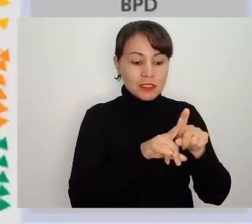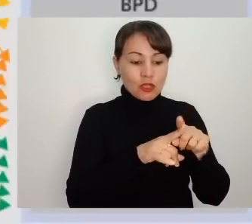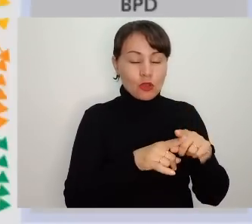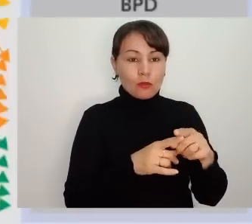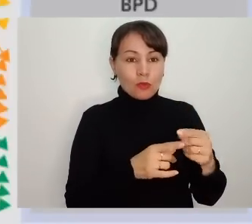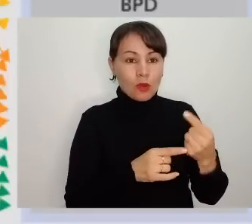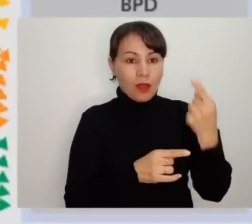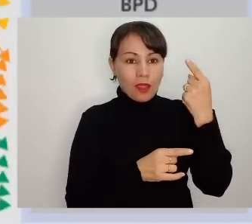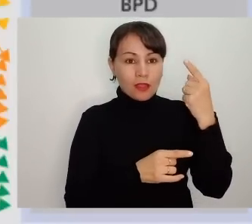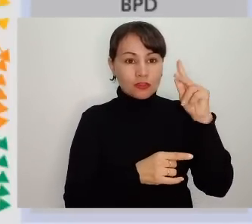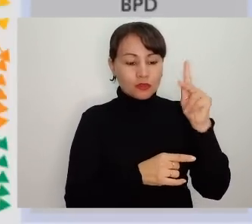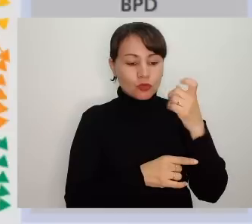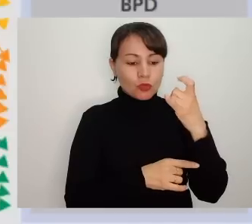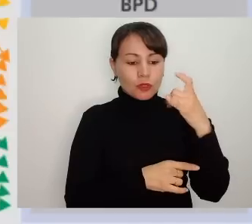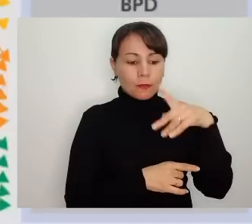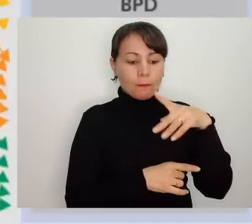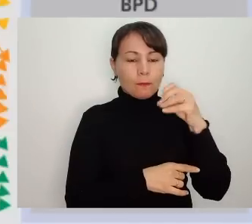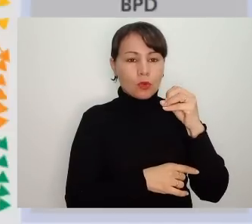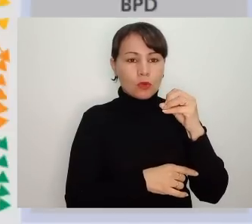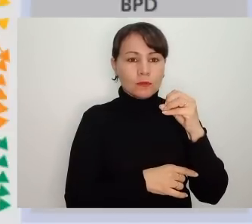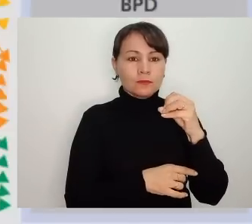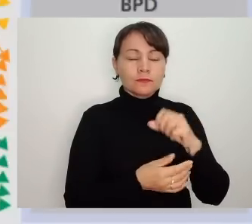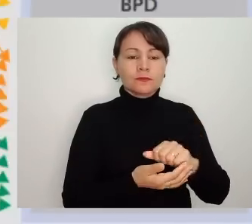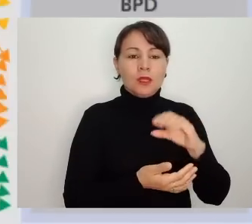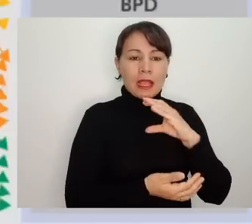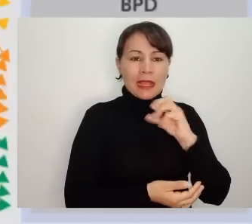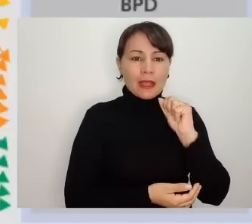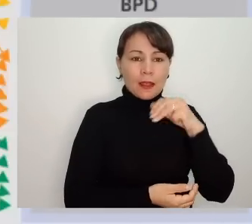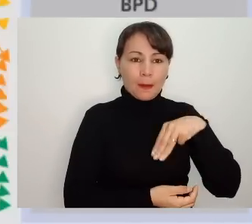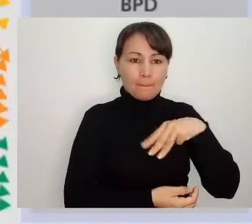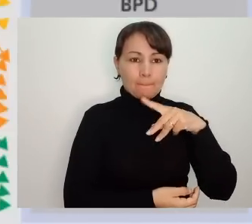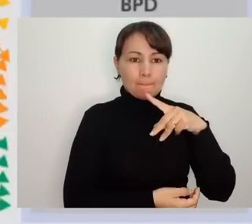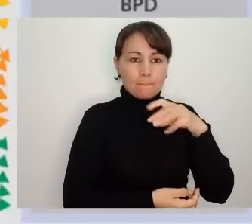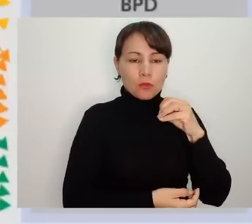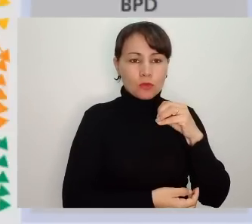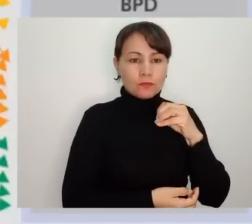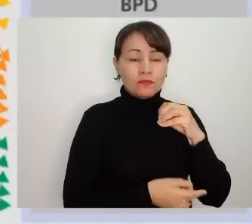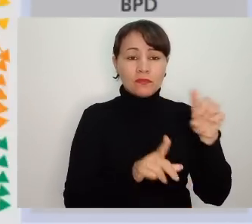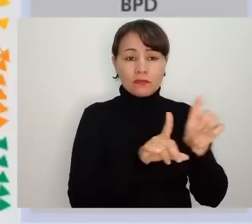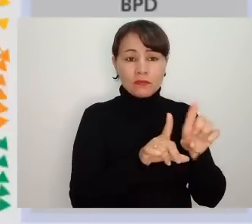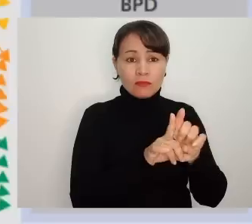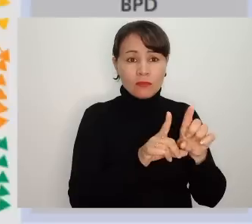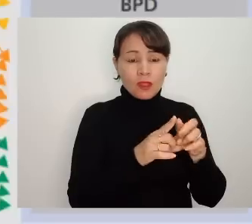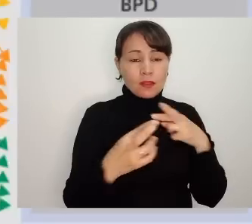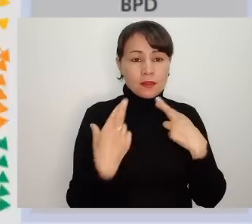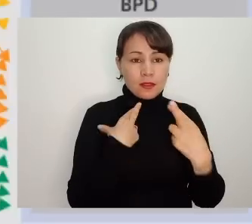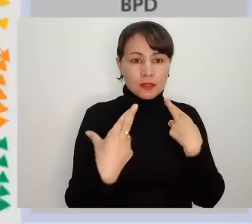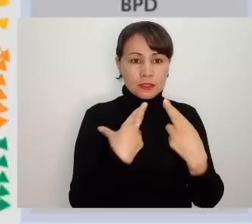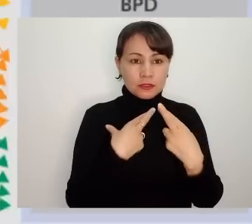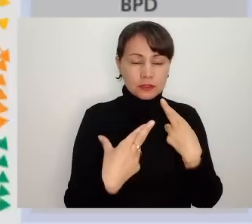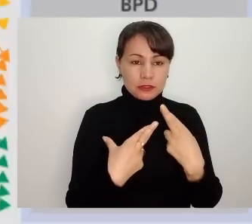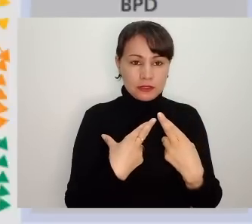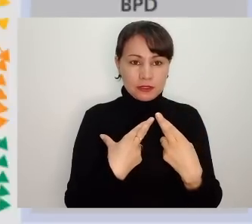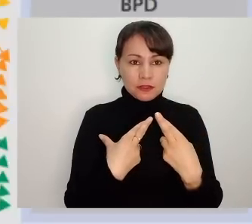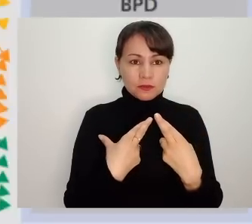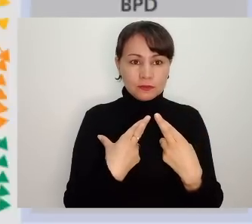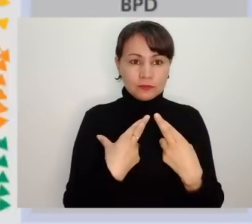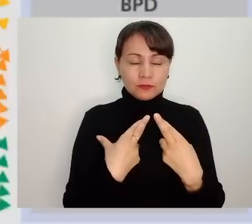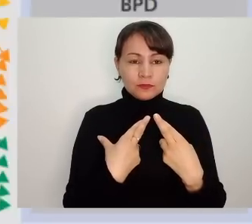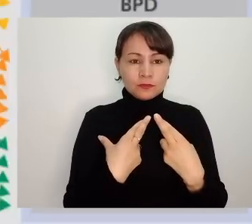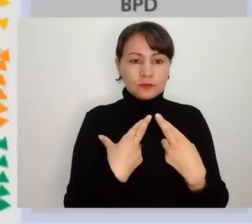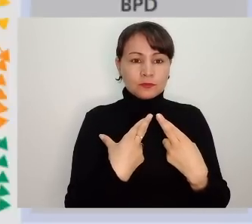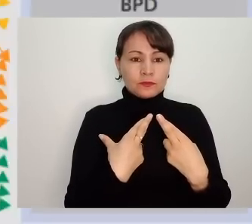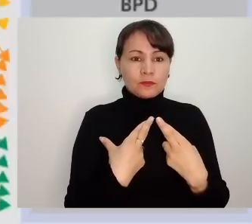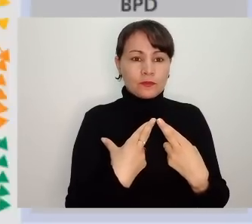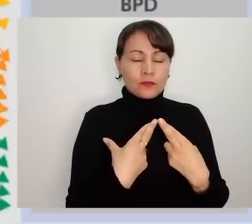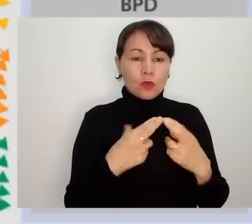no hipocampo, que agora vocês já sabem o que é o hipocampo, no hipocampo ela está relacionado com